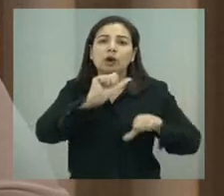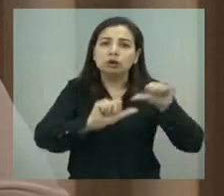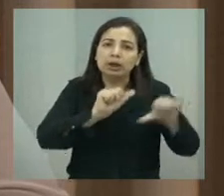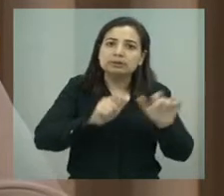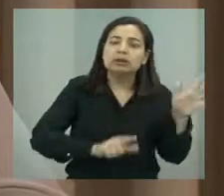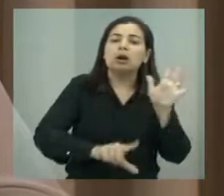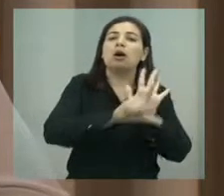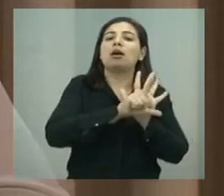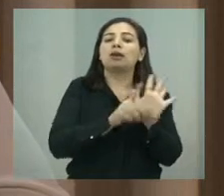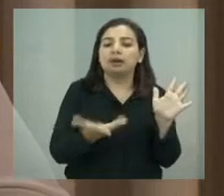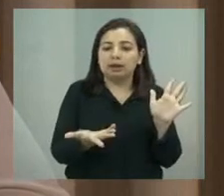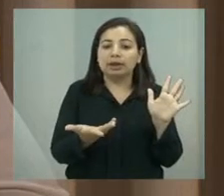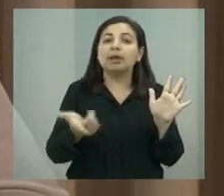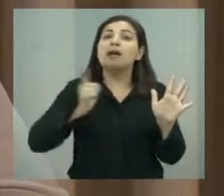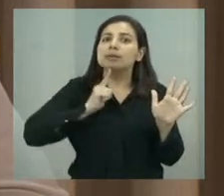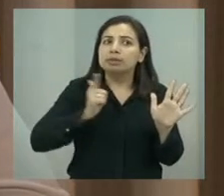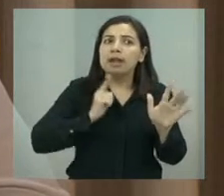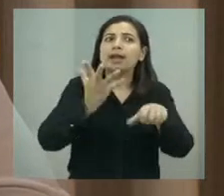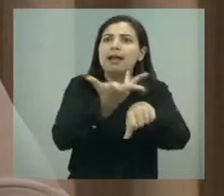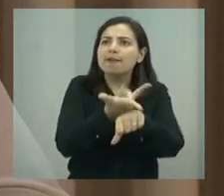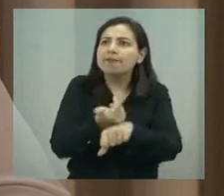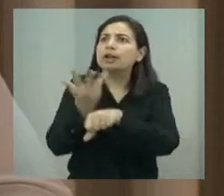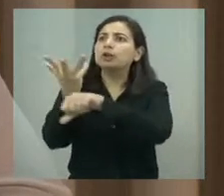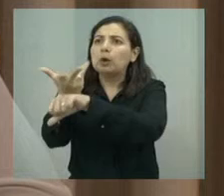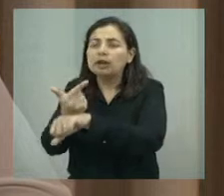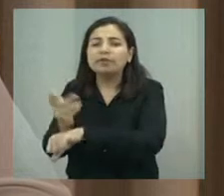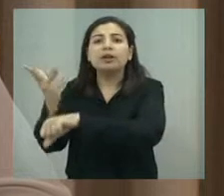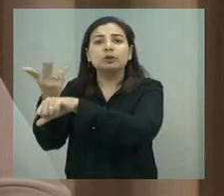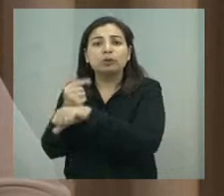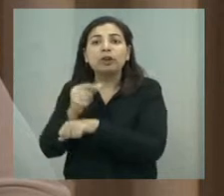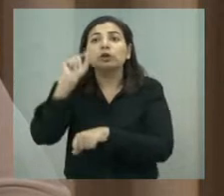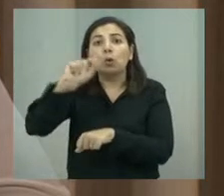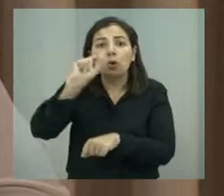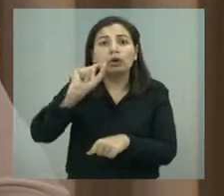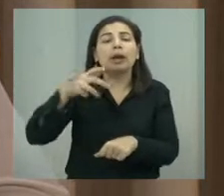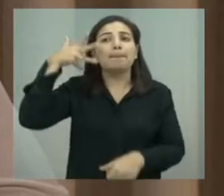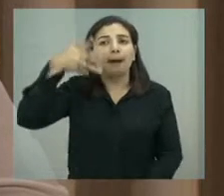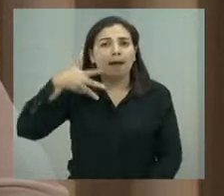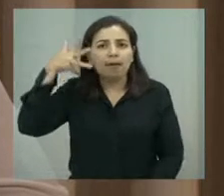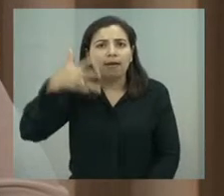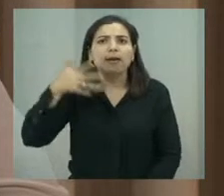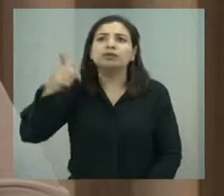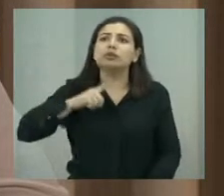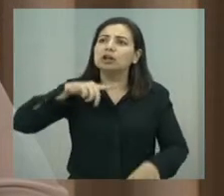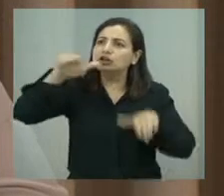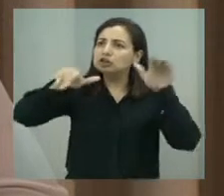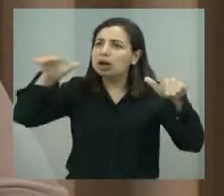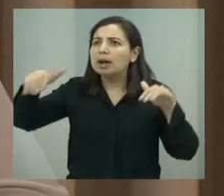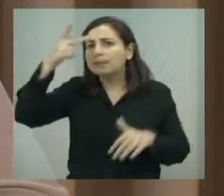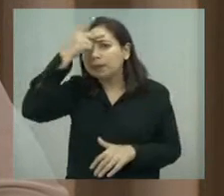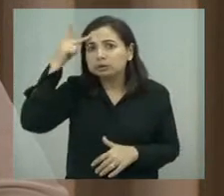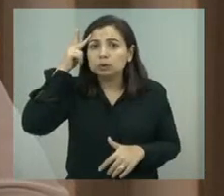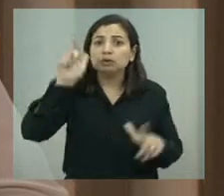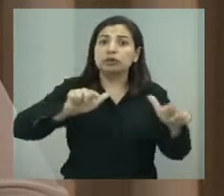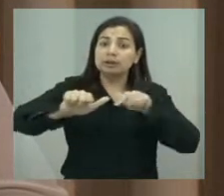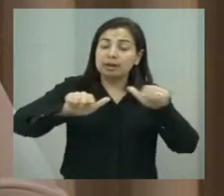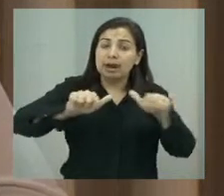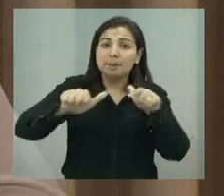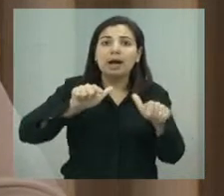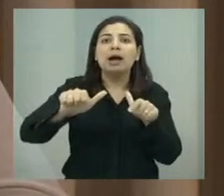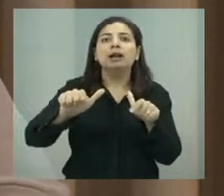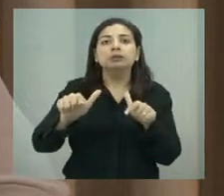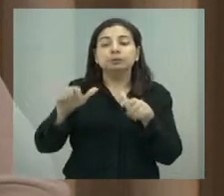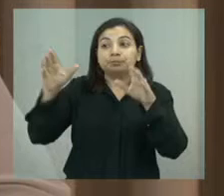lei, faz grandes eventos aqui também, onde chama as pessoas que trabalham, né, com o